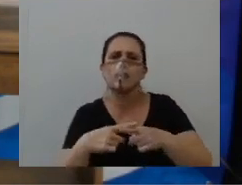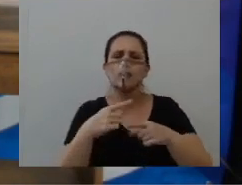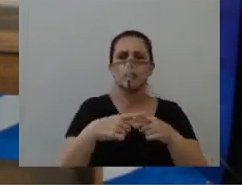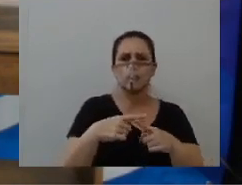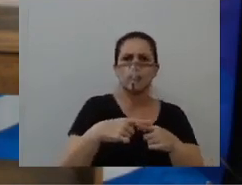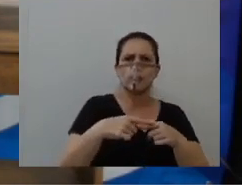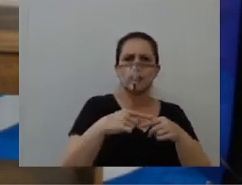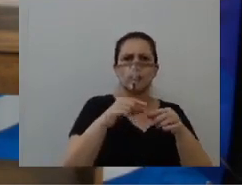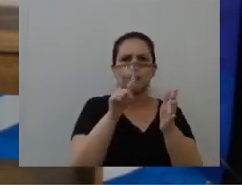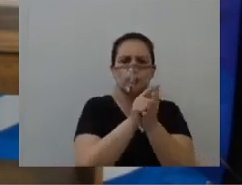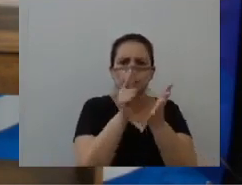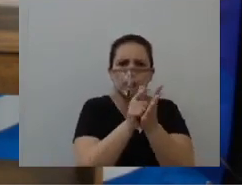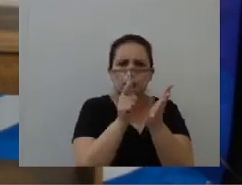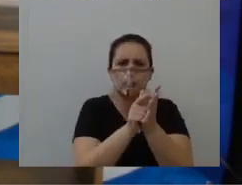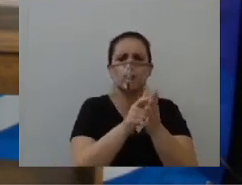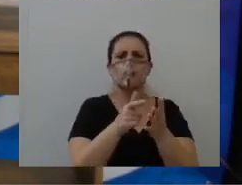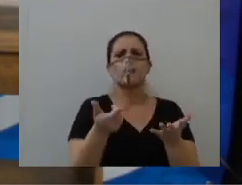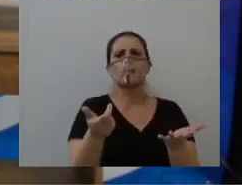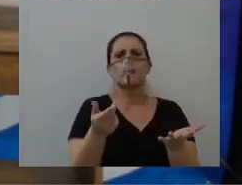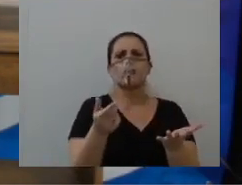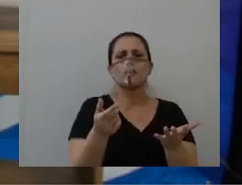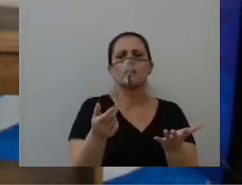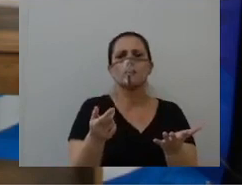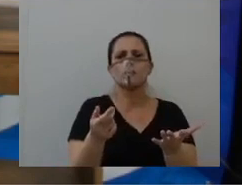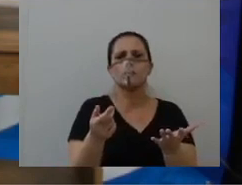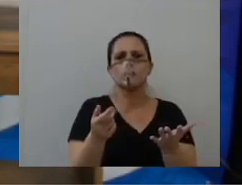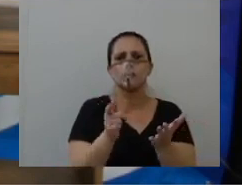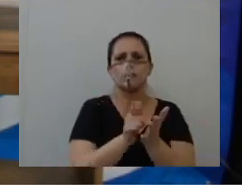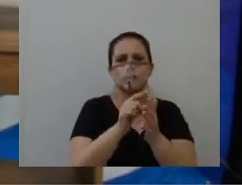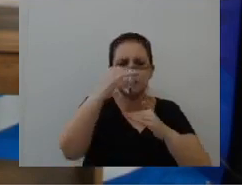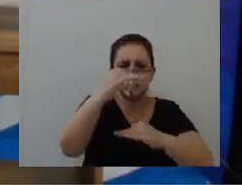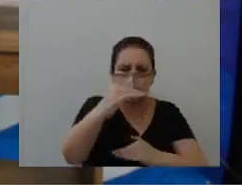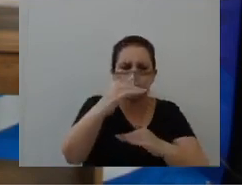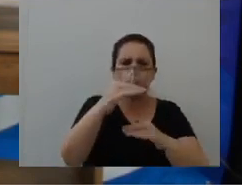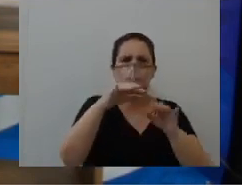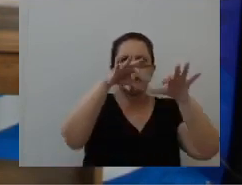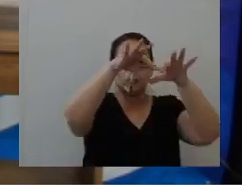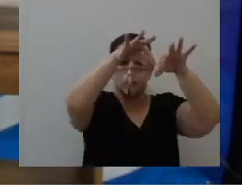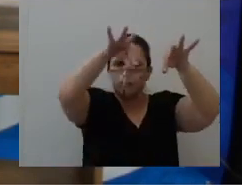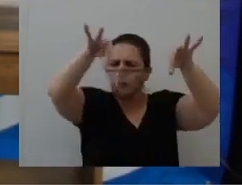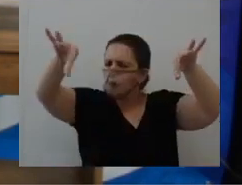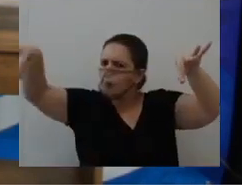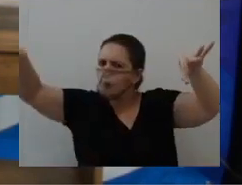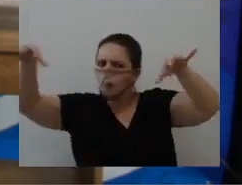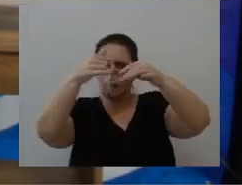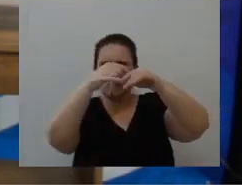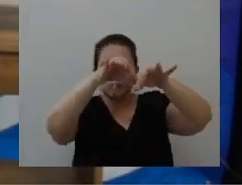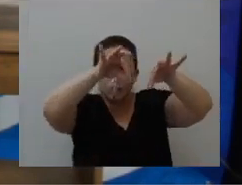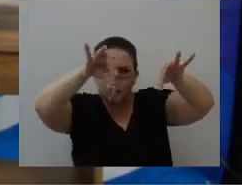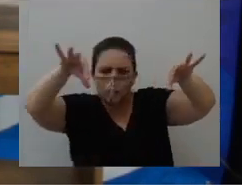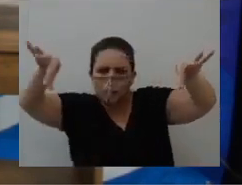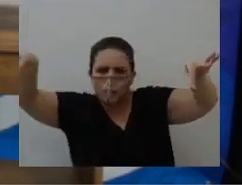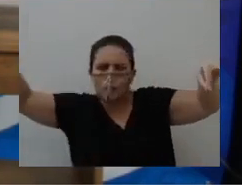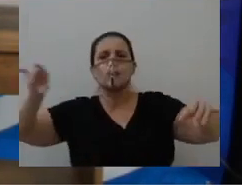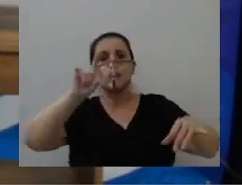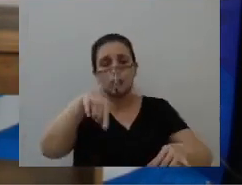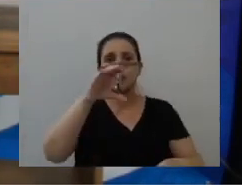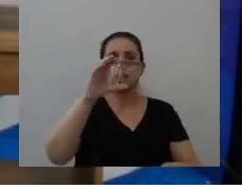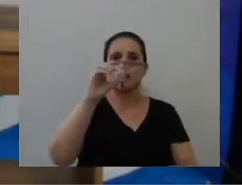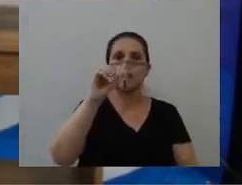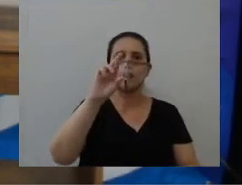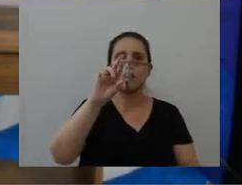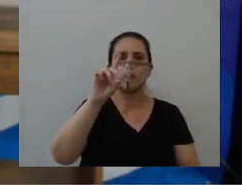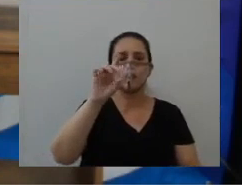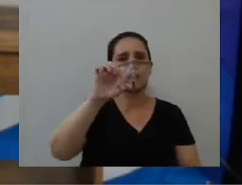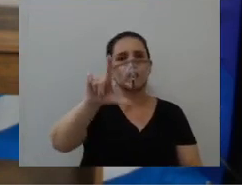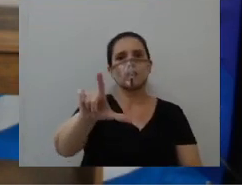impressa naqueles papeizinhos, né? Naqueles folhetinhos e era pendurado mesmo nas cordas. Daí o nome